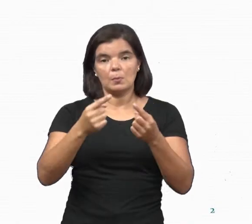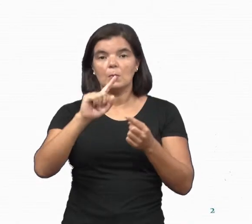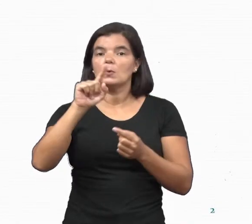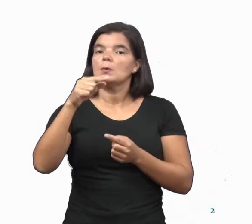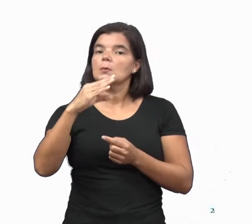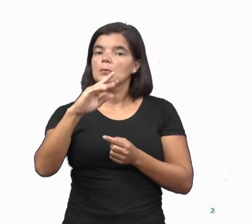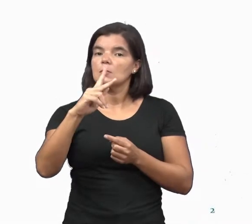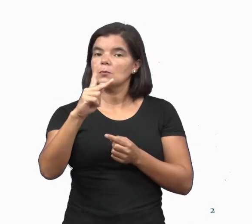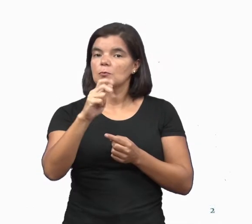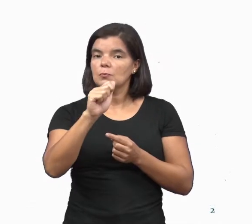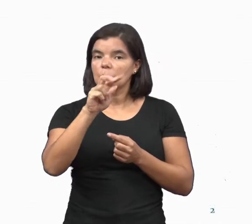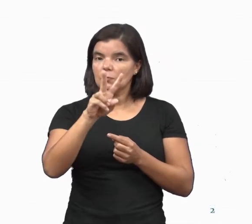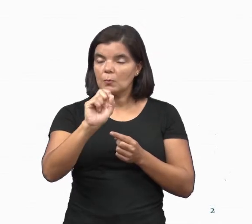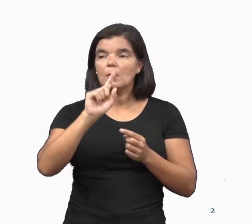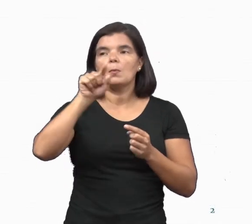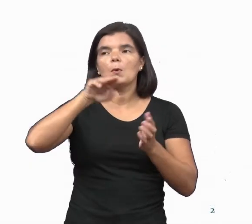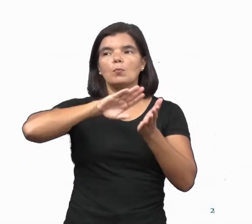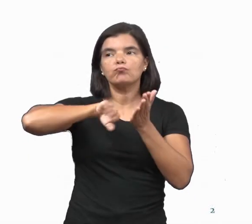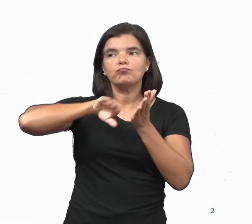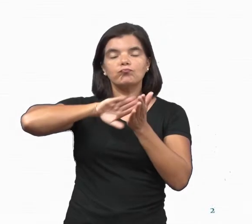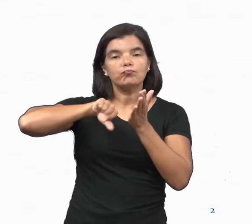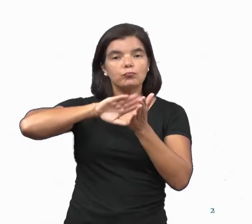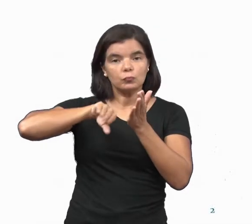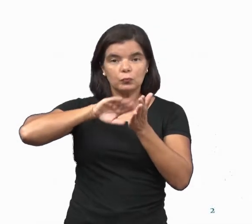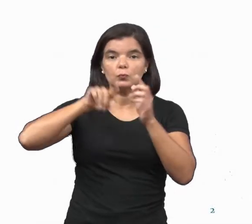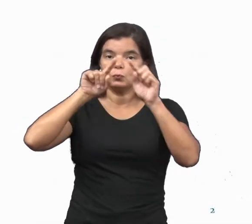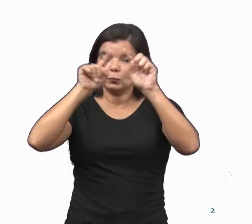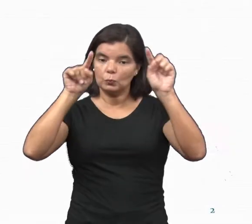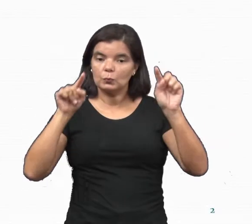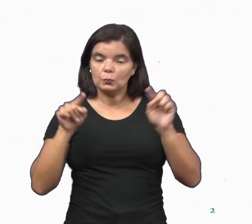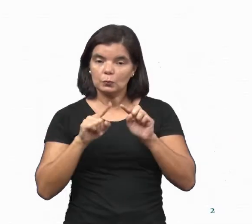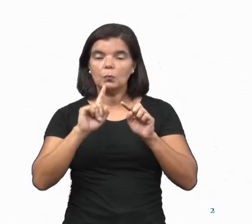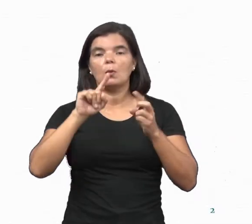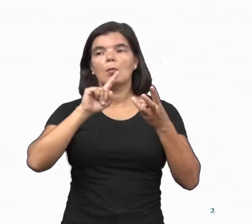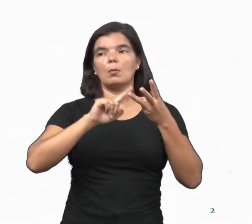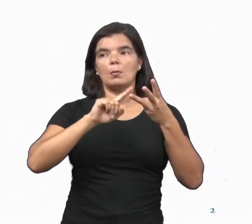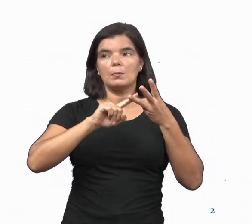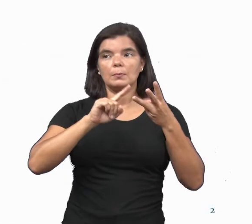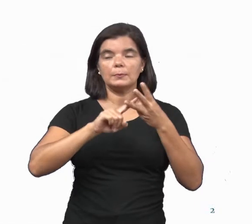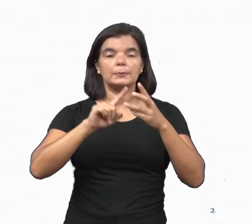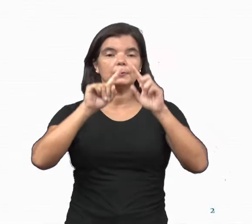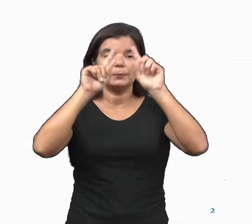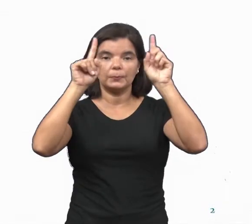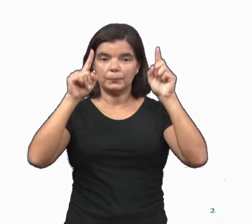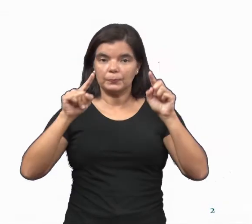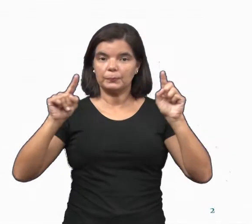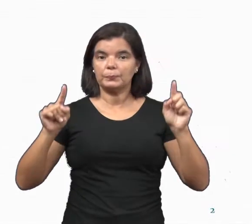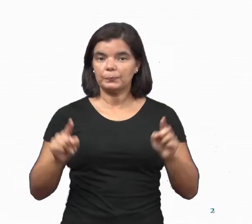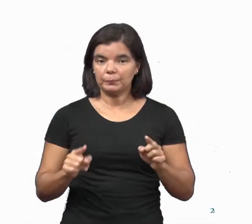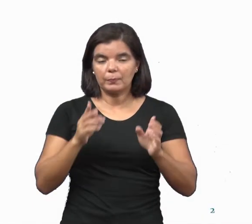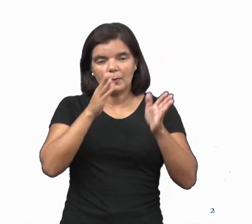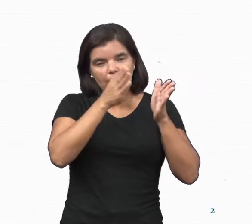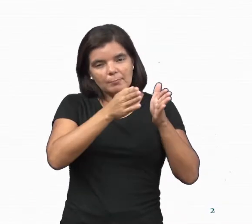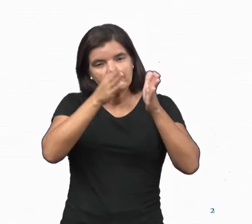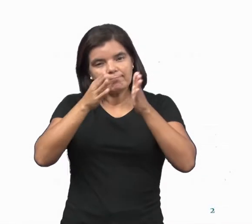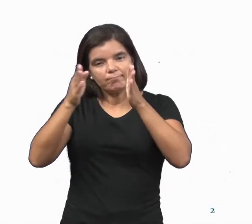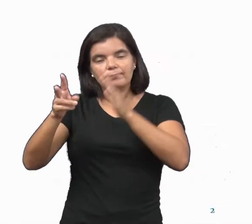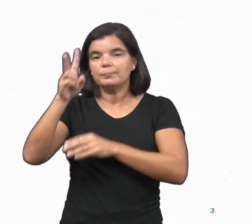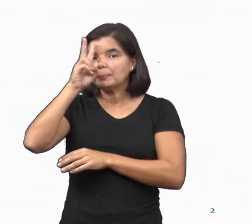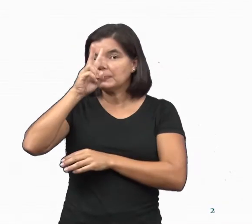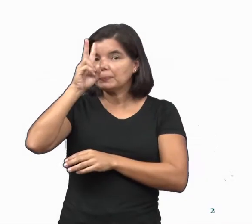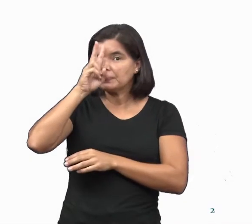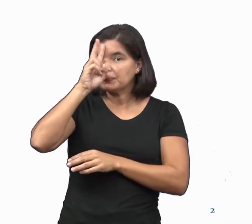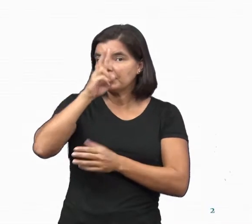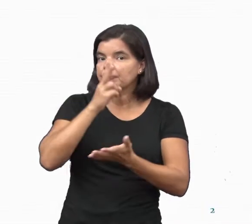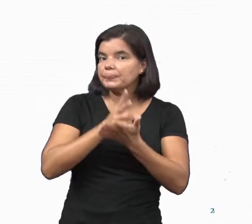é a última coisa que a gente elimina se ela tiver na expressão. Sempre seguindo essa ordem, tá? Lembrar sempre